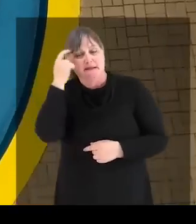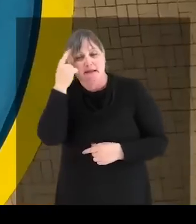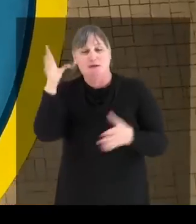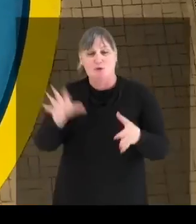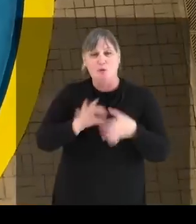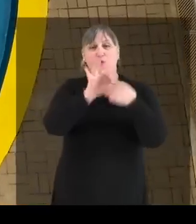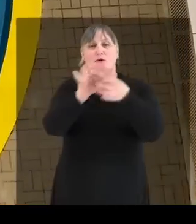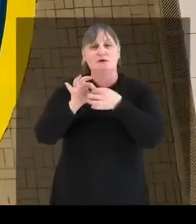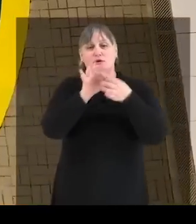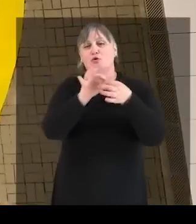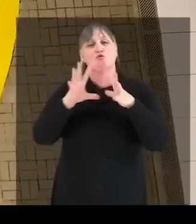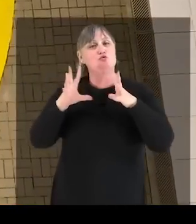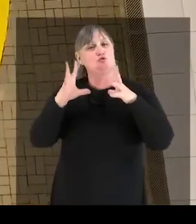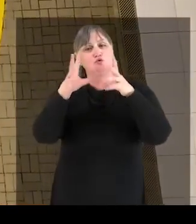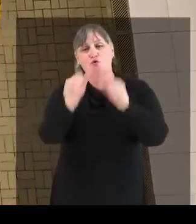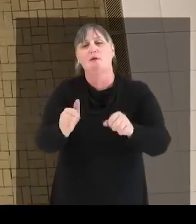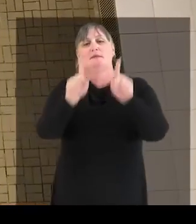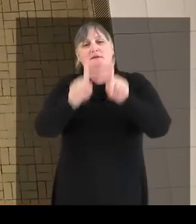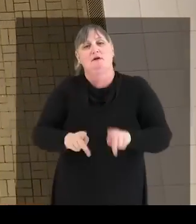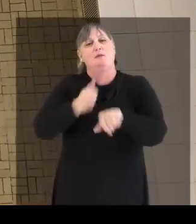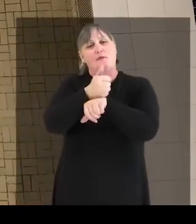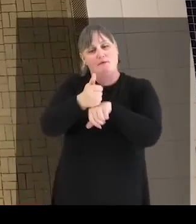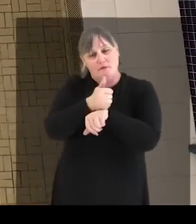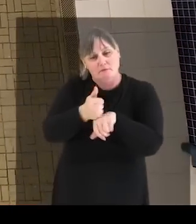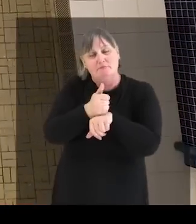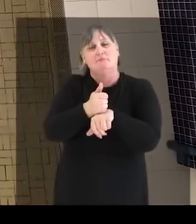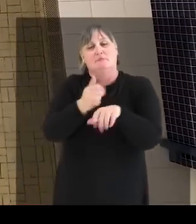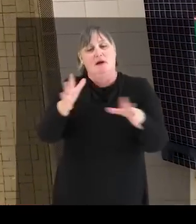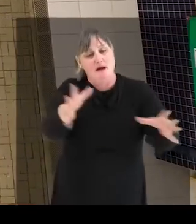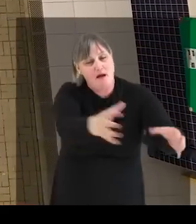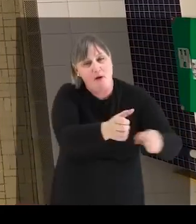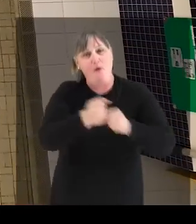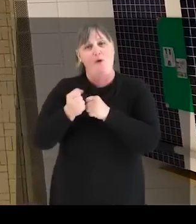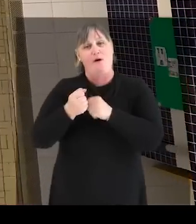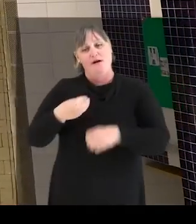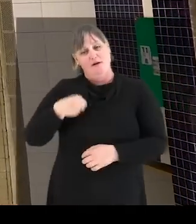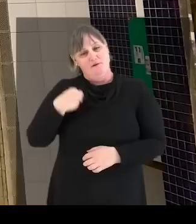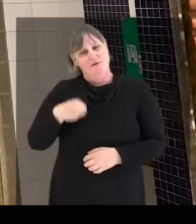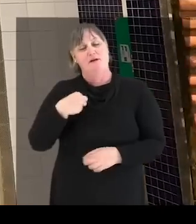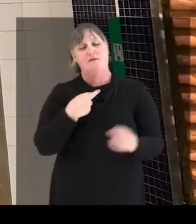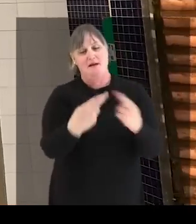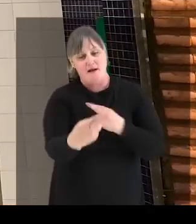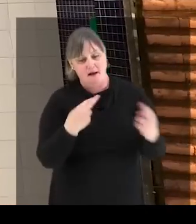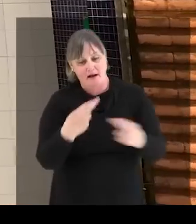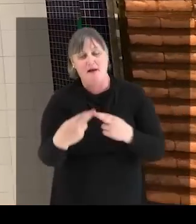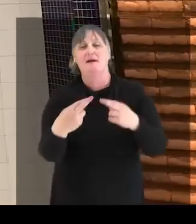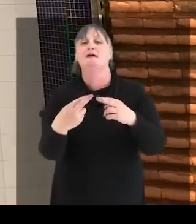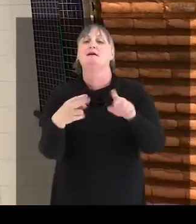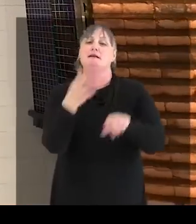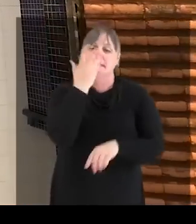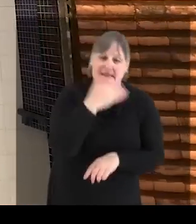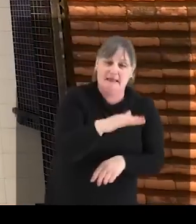se dá pela conexão de todos os profissionais que acolhem e vivem a relação com essa criança e com